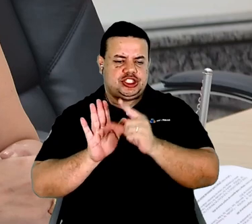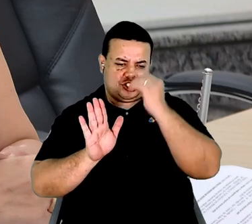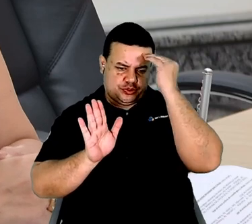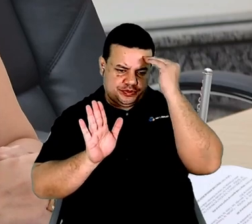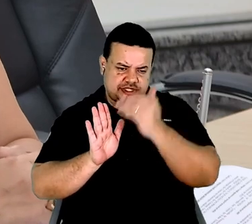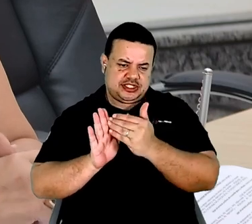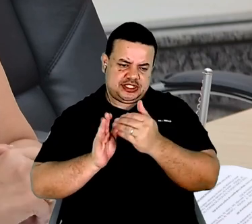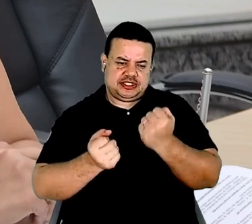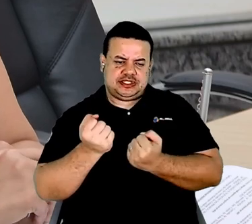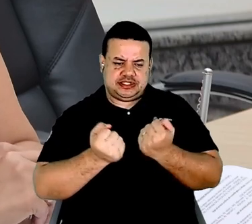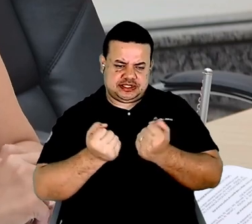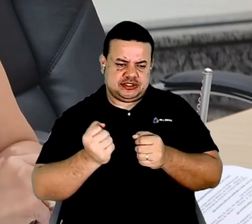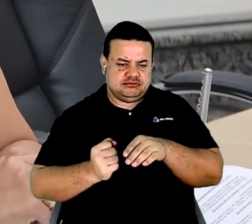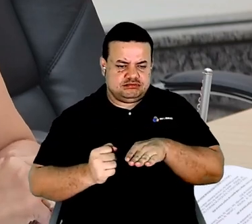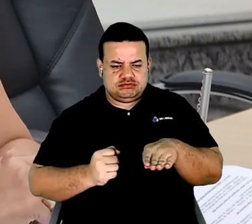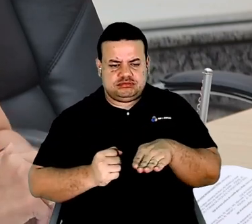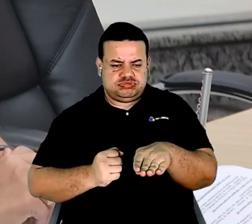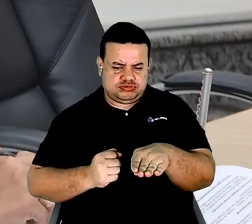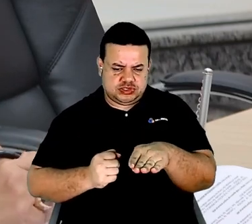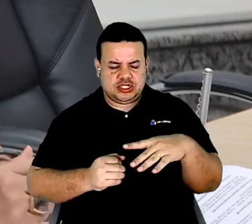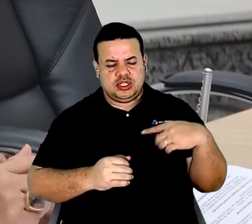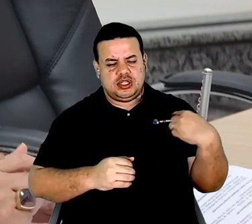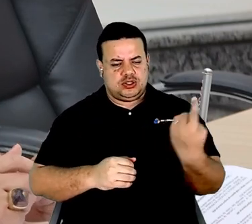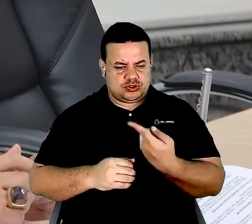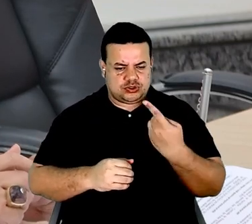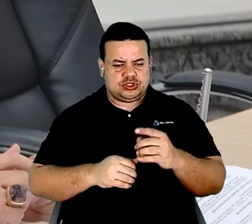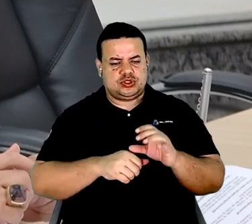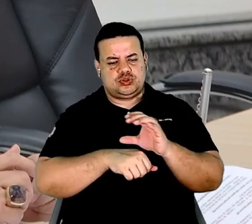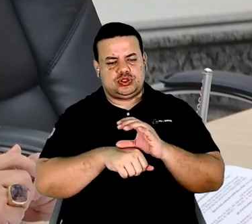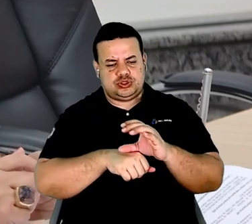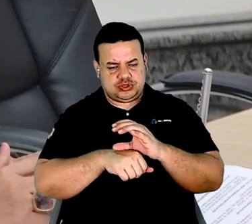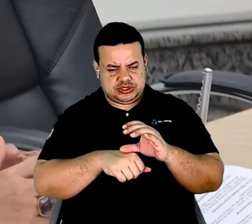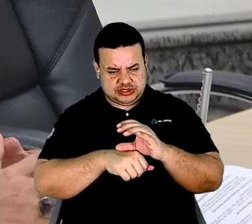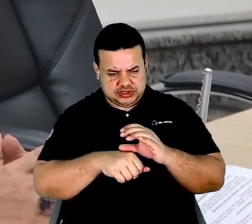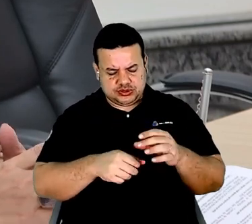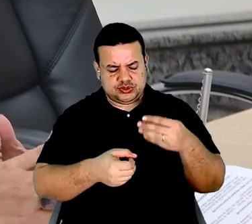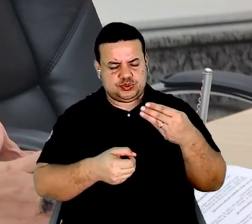é submetida a nossa Constituição e o nosso município também.